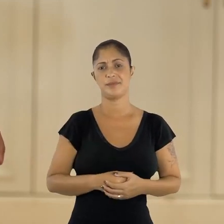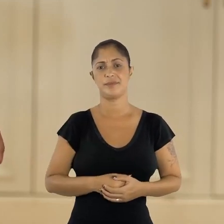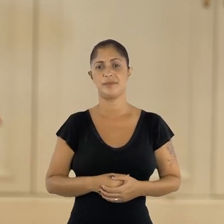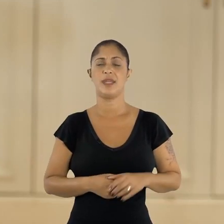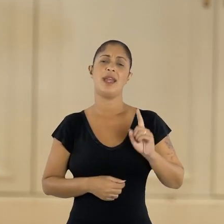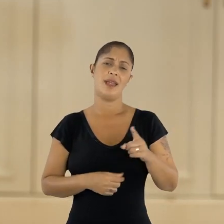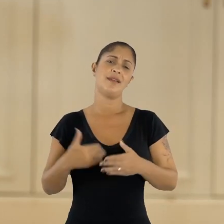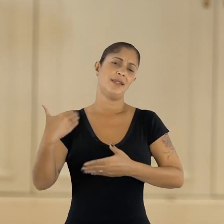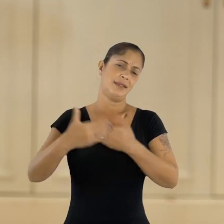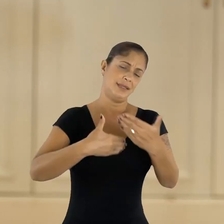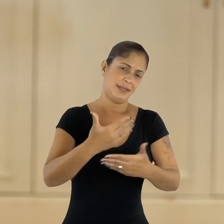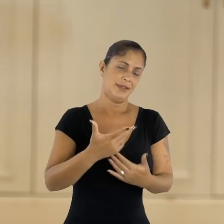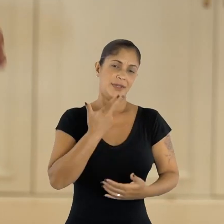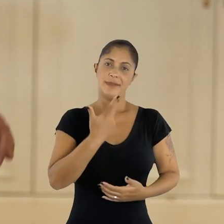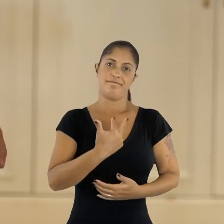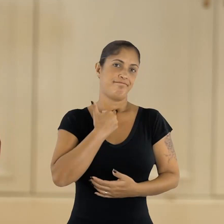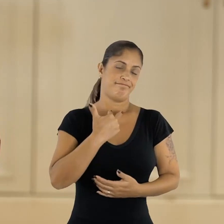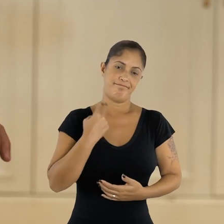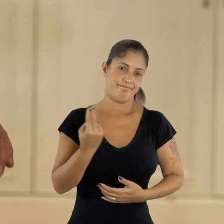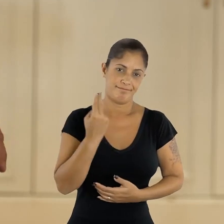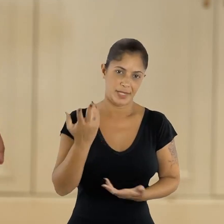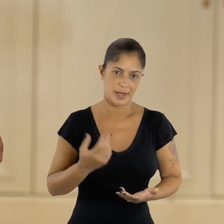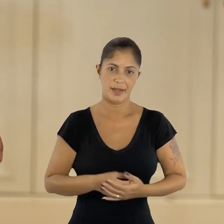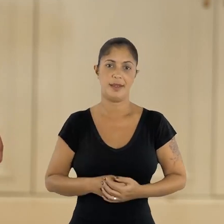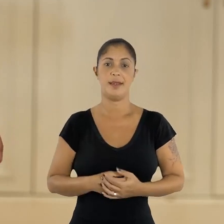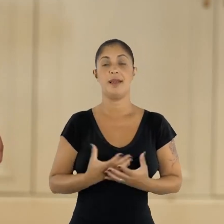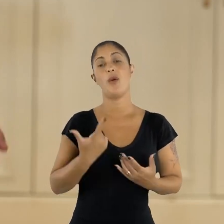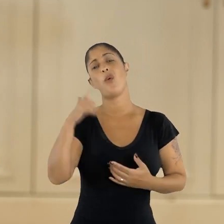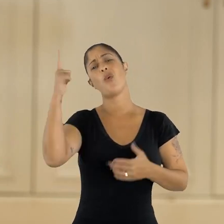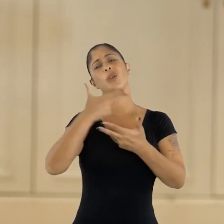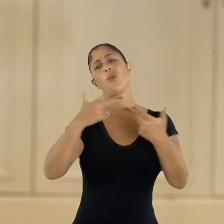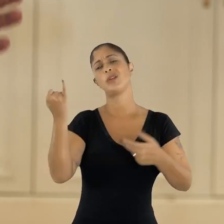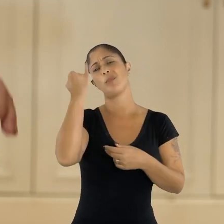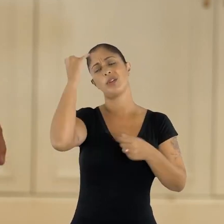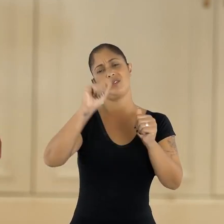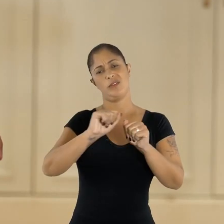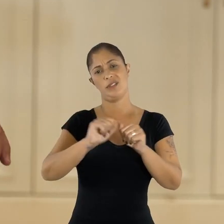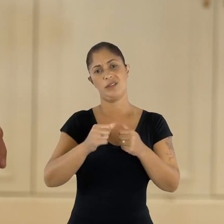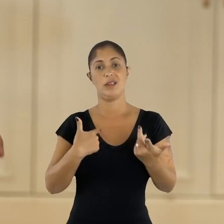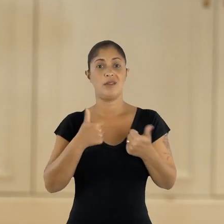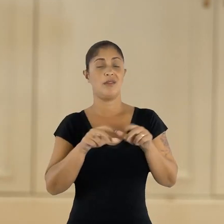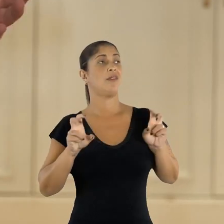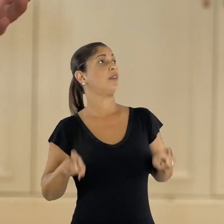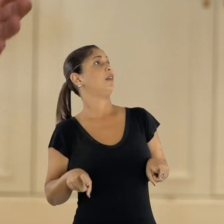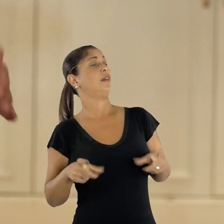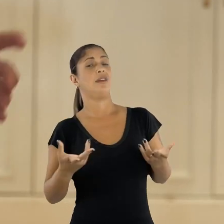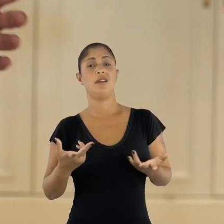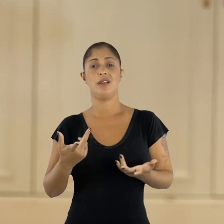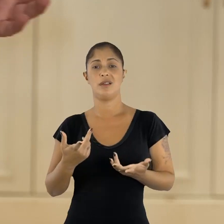no... E ele, evidentemente, quando viu que não tinha condições, viu que tinha coisa mais importante para fazer, né? Porque não ia ficar